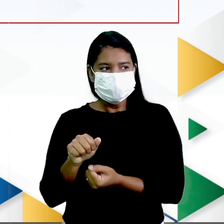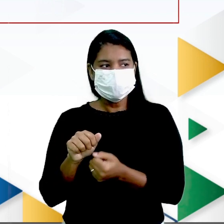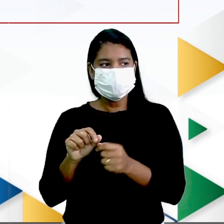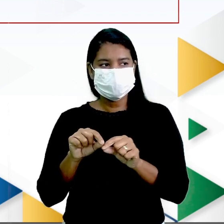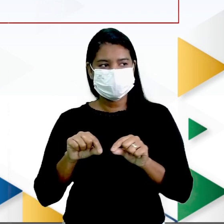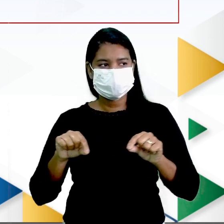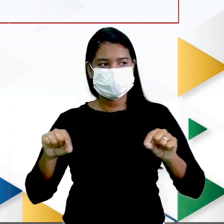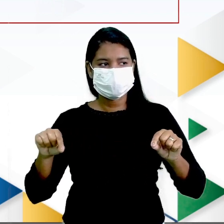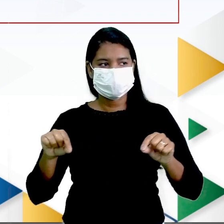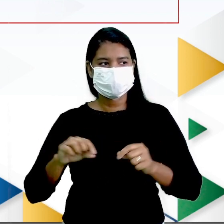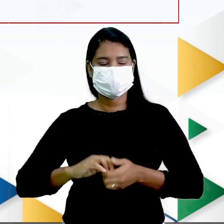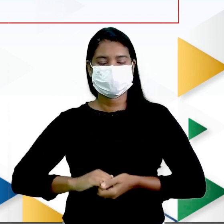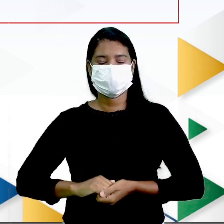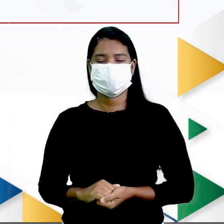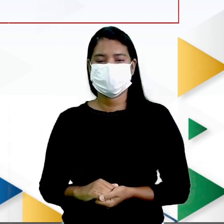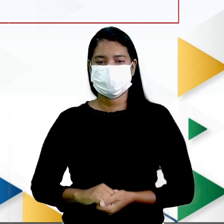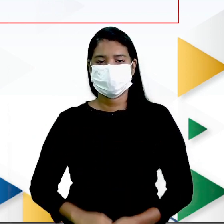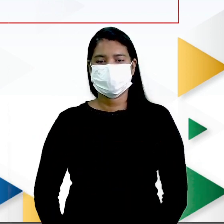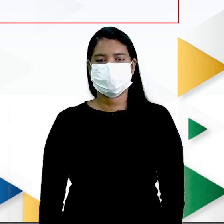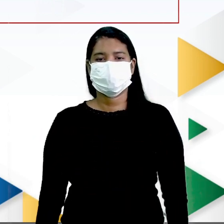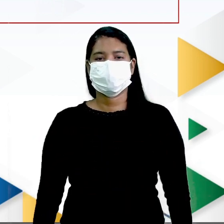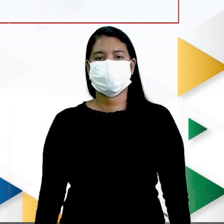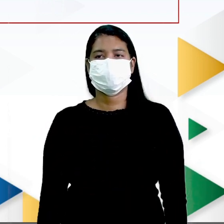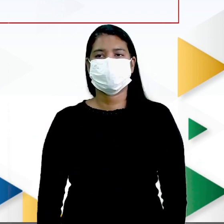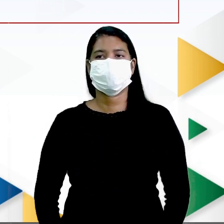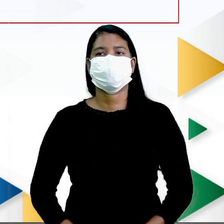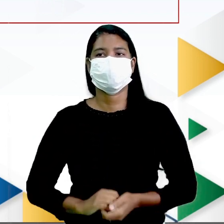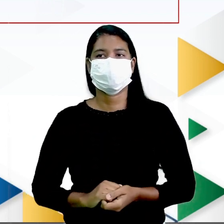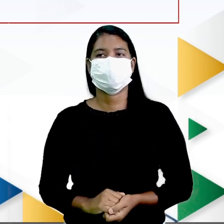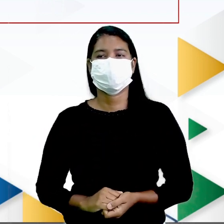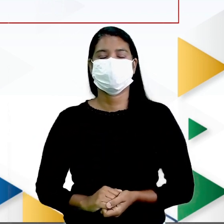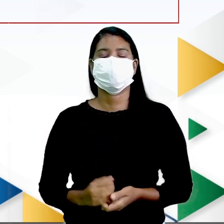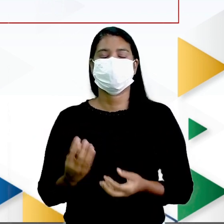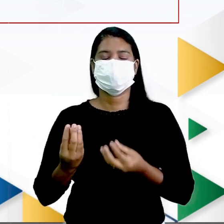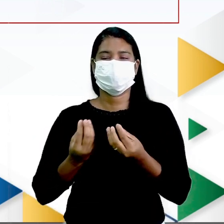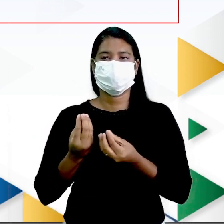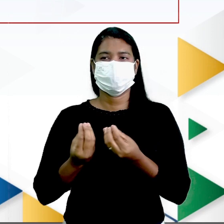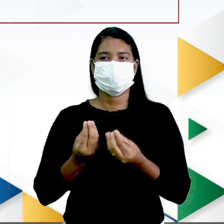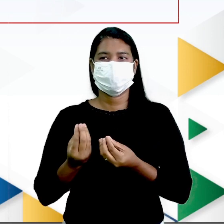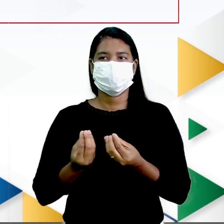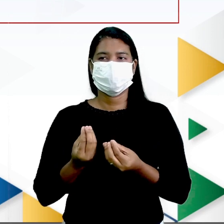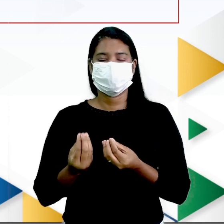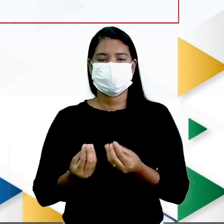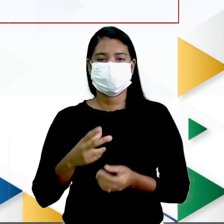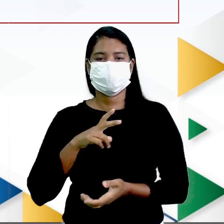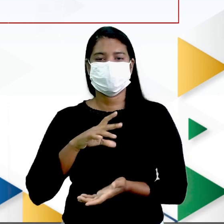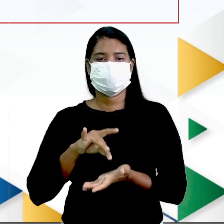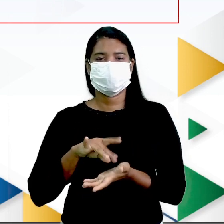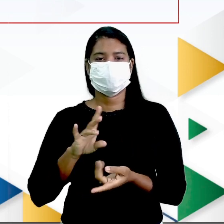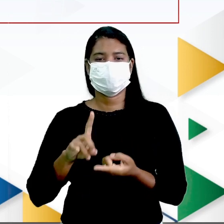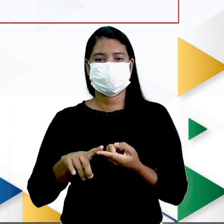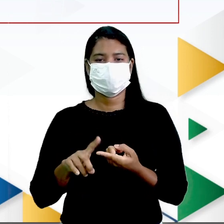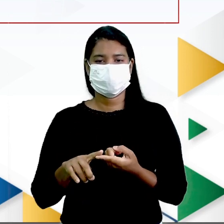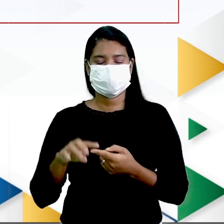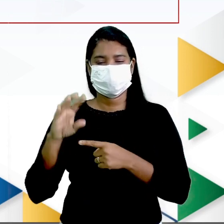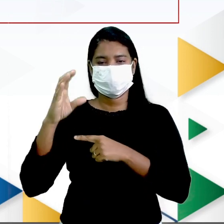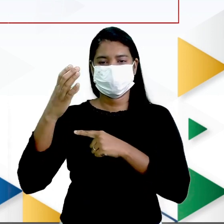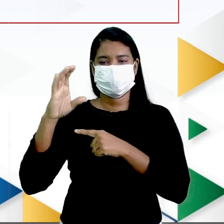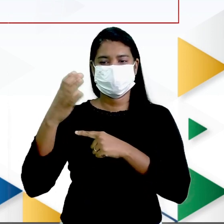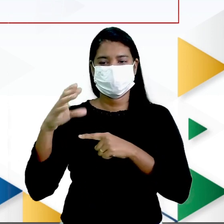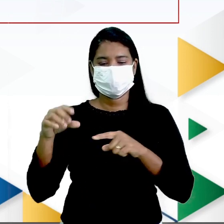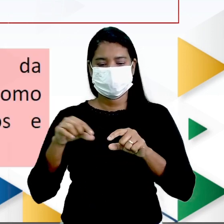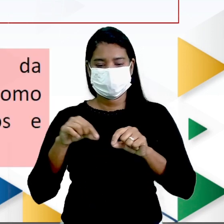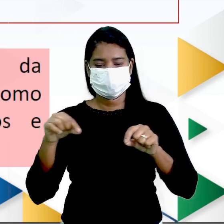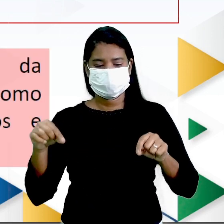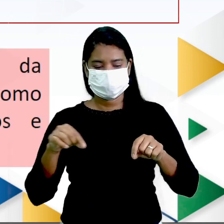medir. Então, a geometria, ela tem como parte original a ciência para medir